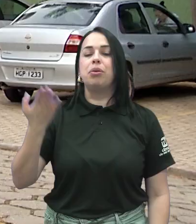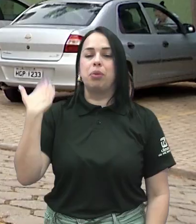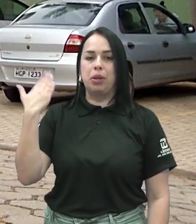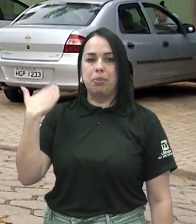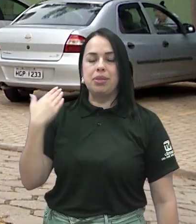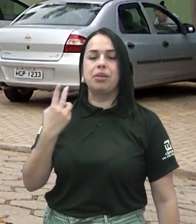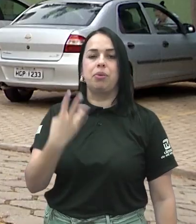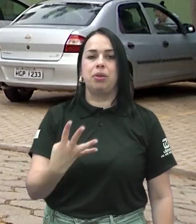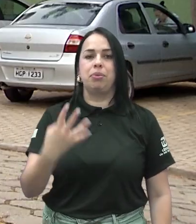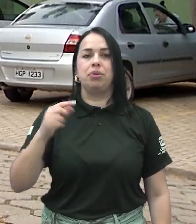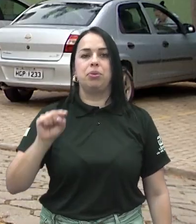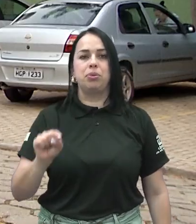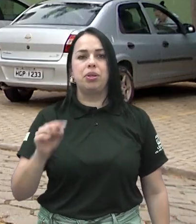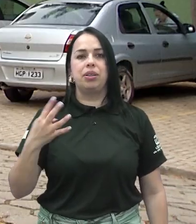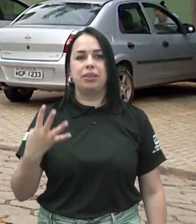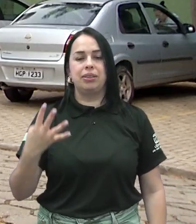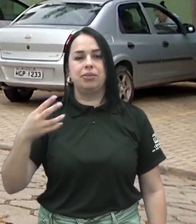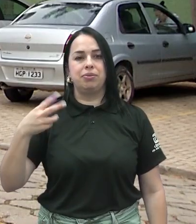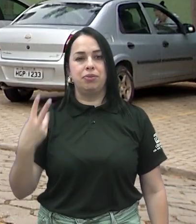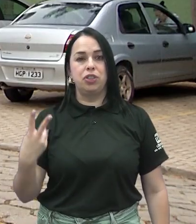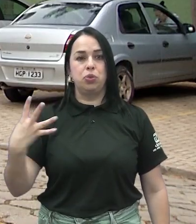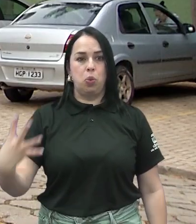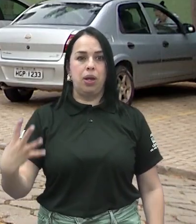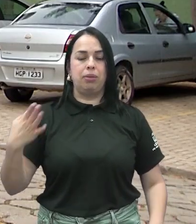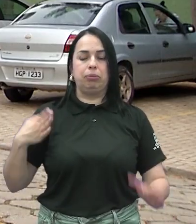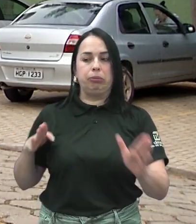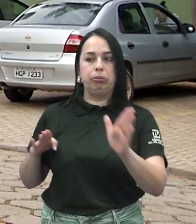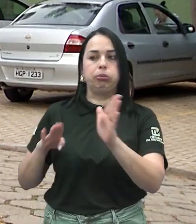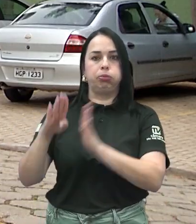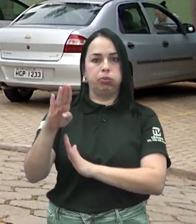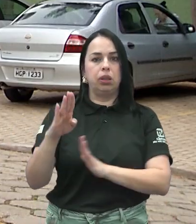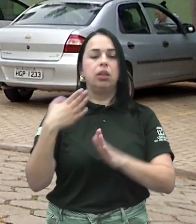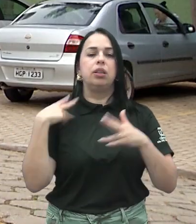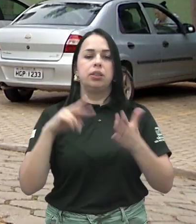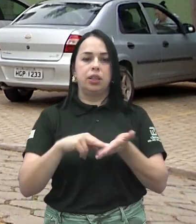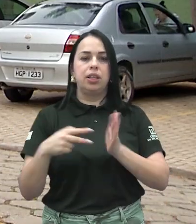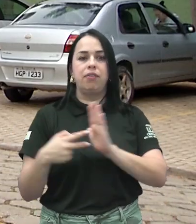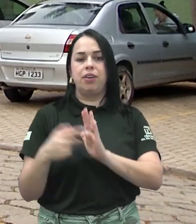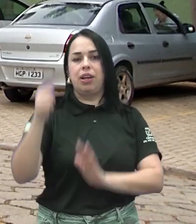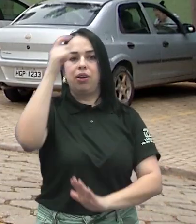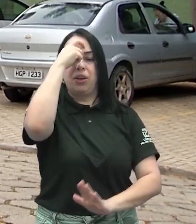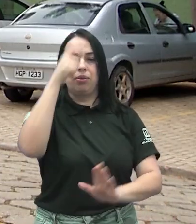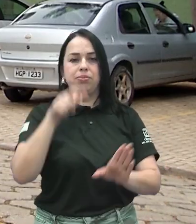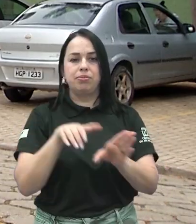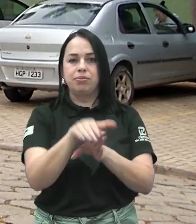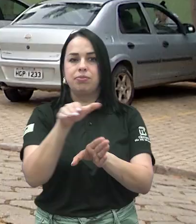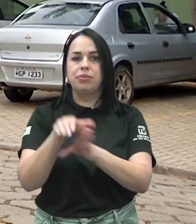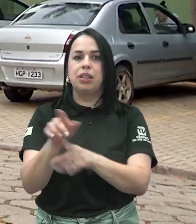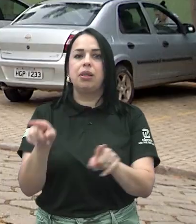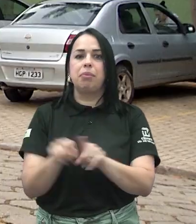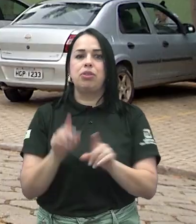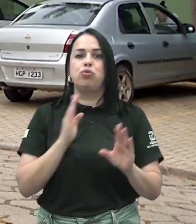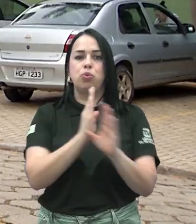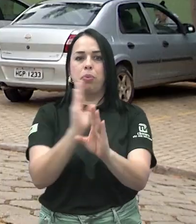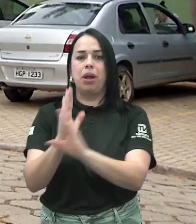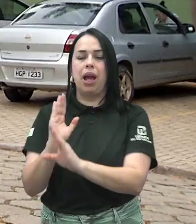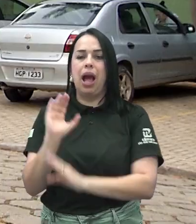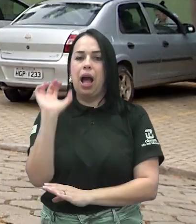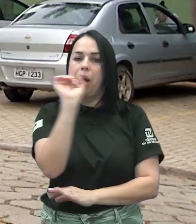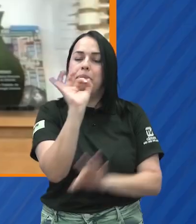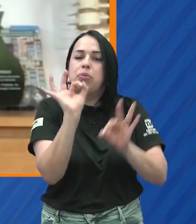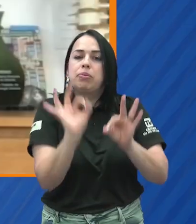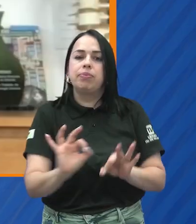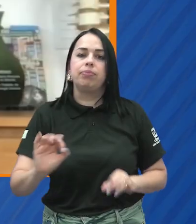4.404 em 2024. O aumento reflete maior conscientização e o diagnóstico mais preciso da